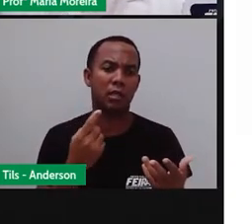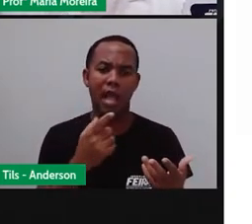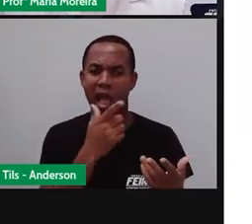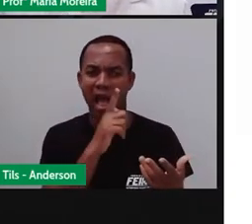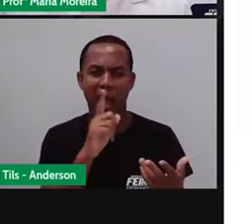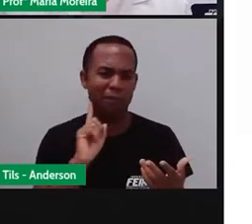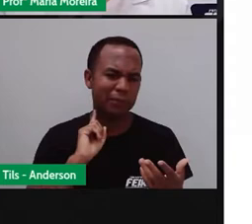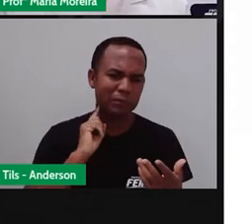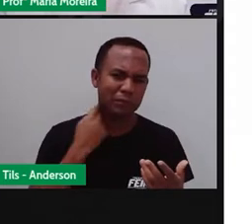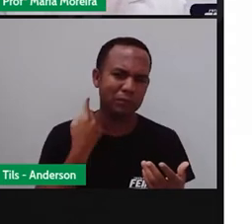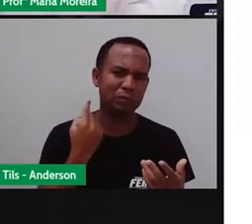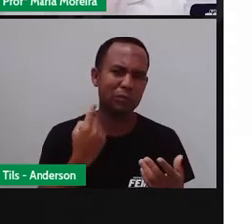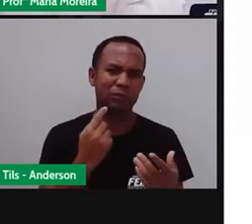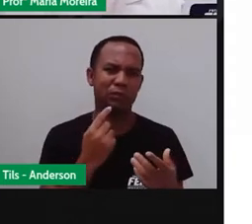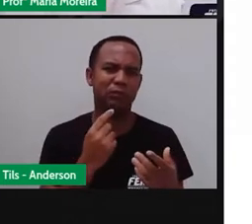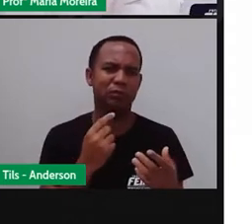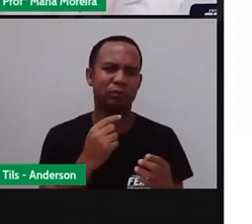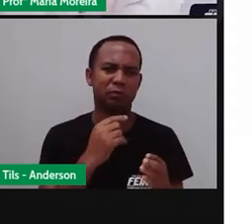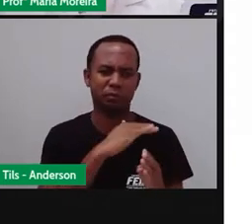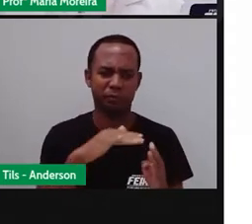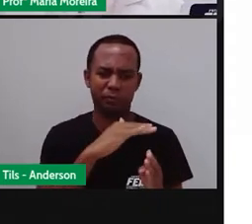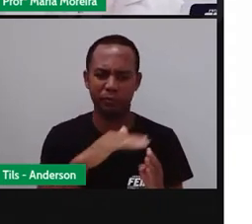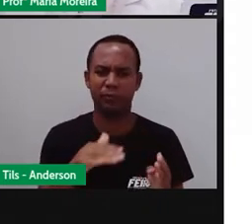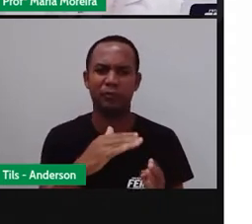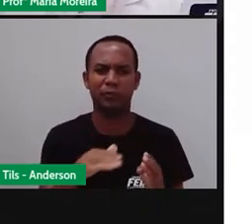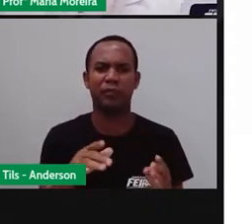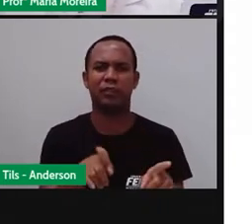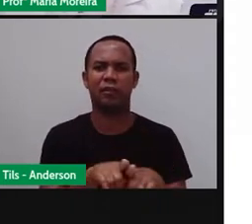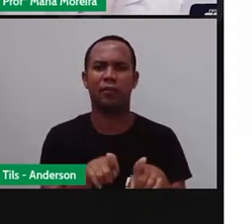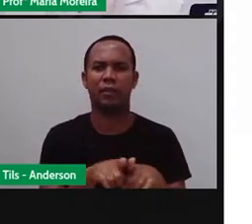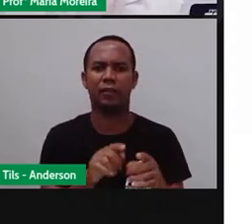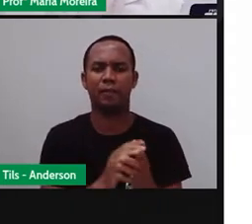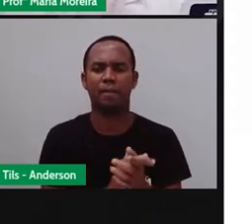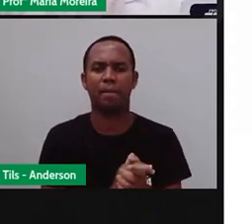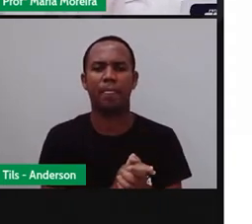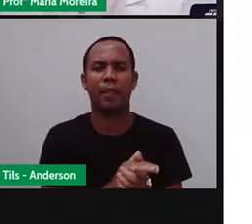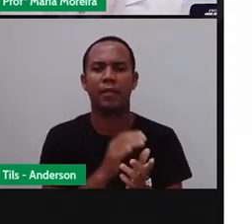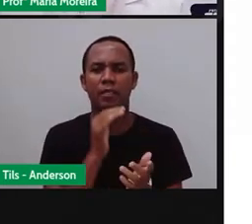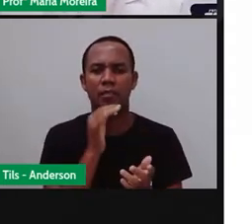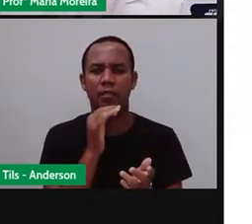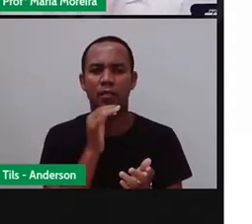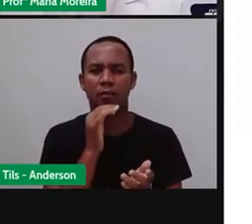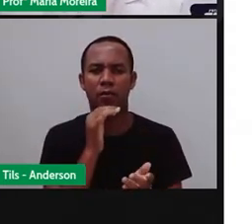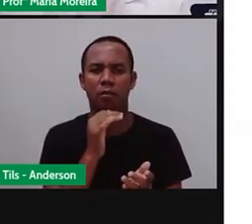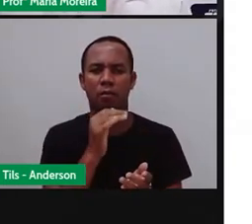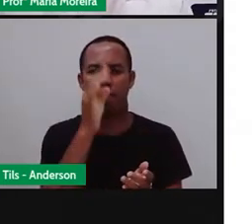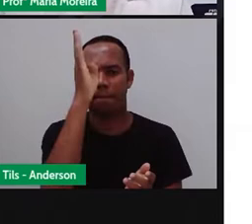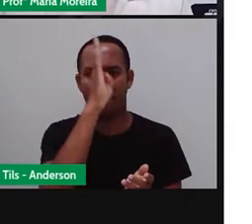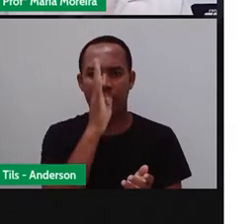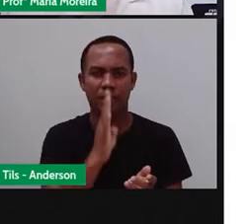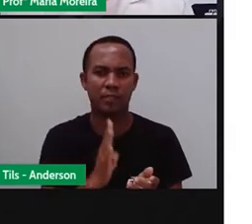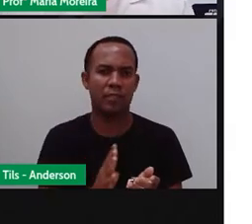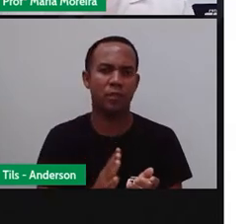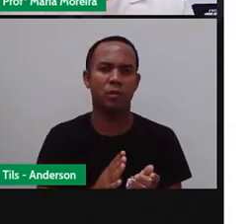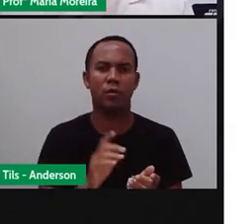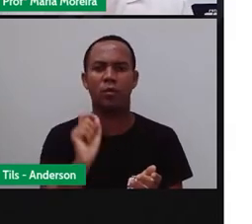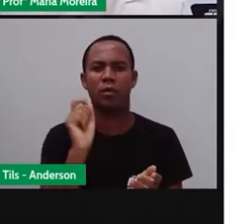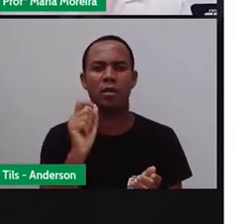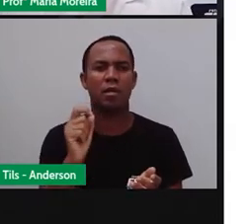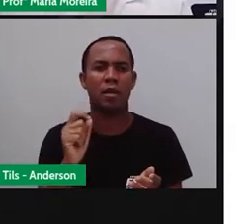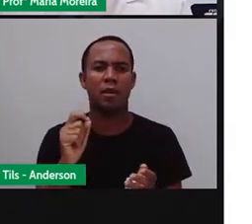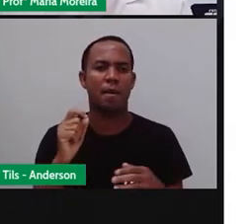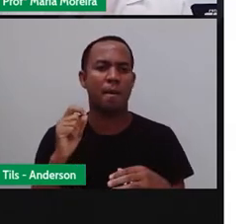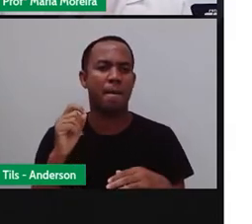cenário, os países subdesenvolvidos, como é tido aí o Brasil, que é um país em desenvolvimento, eles são que os